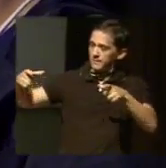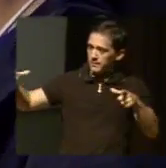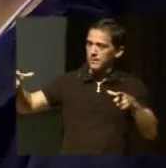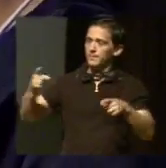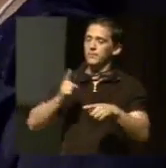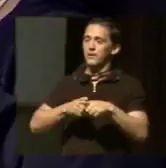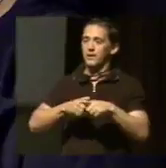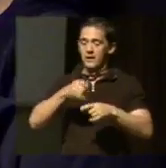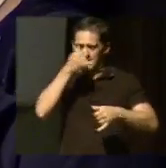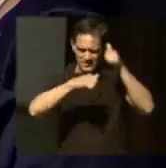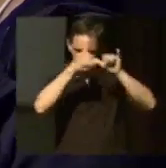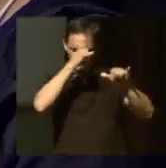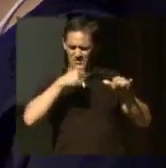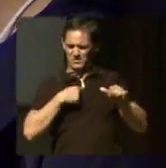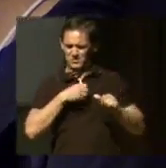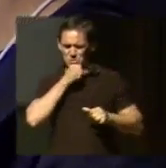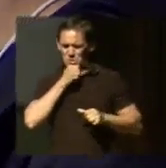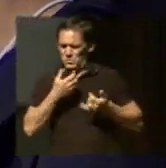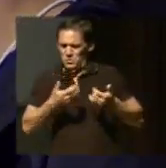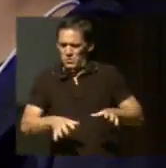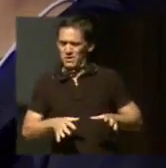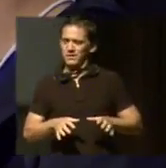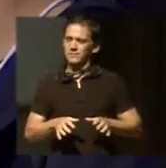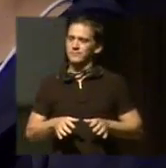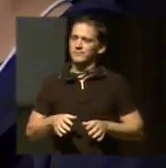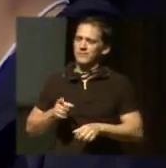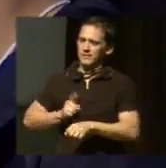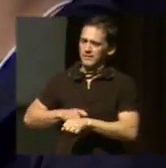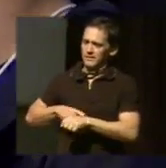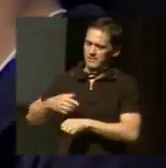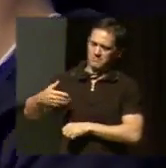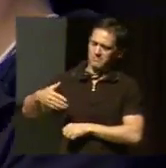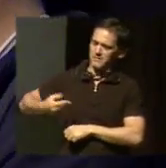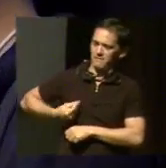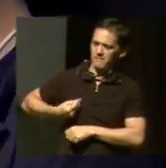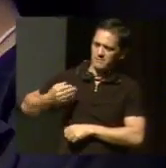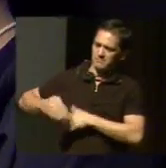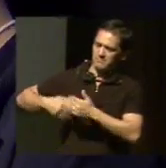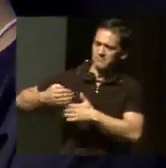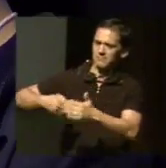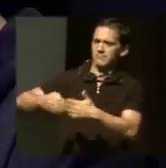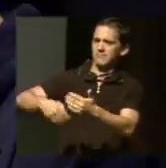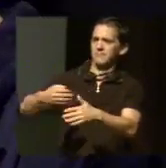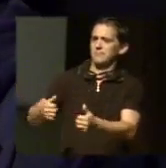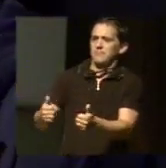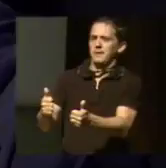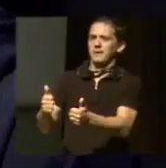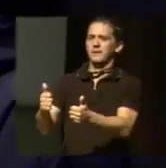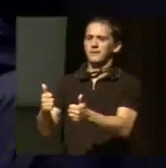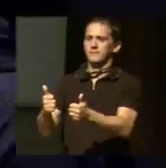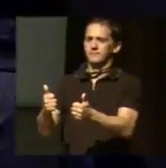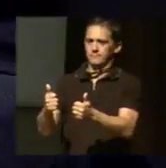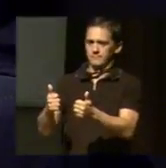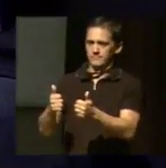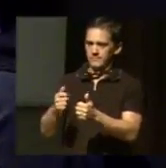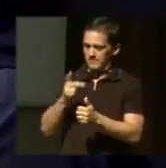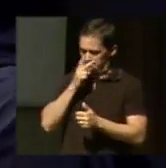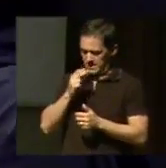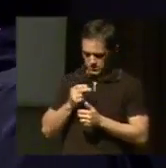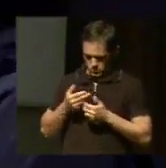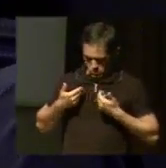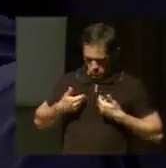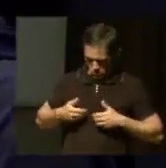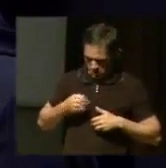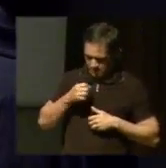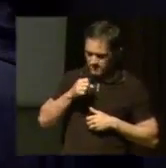o envelhecimento. Eles querem evitar o máximo de tempo possível e tentar camuflar esse envelhecimento do corpo. Então eu vejo